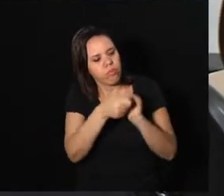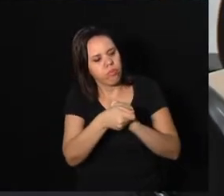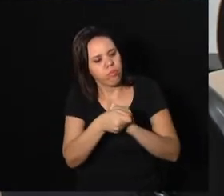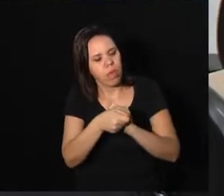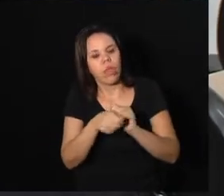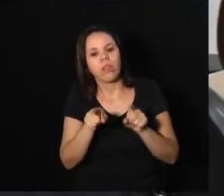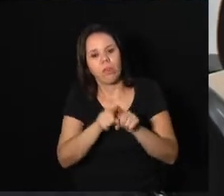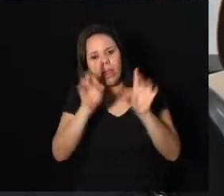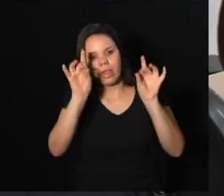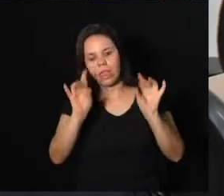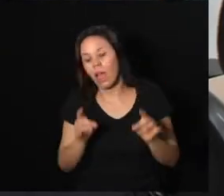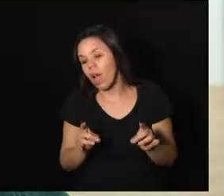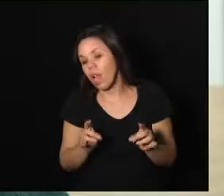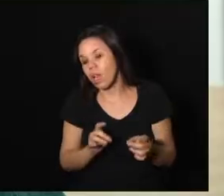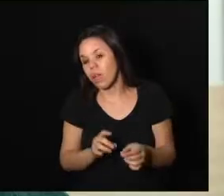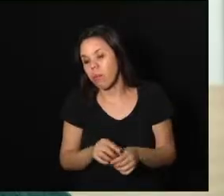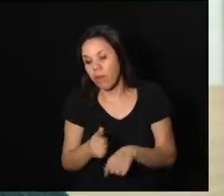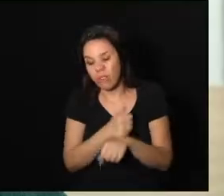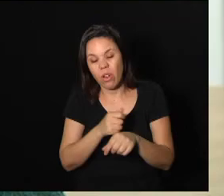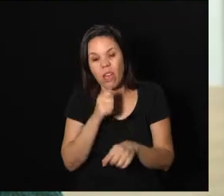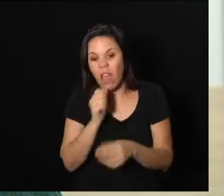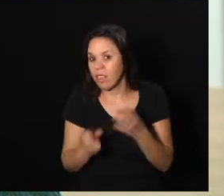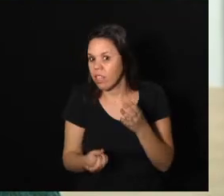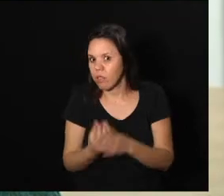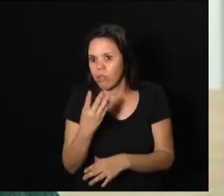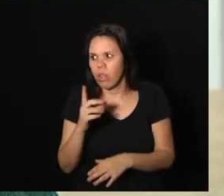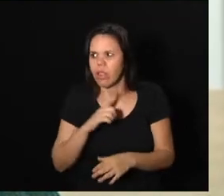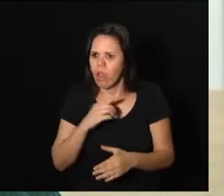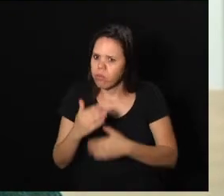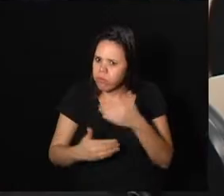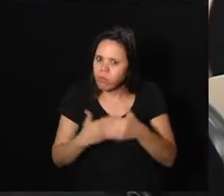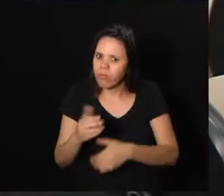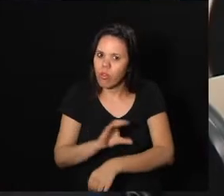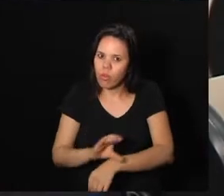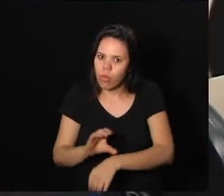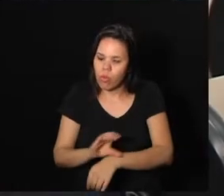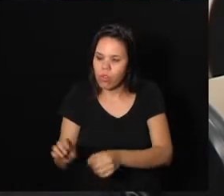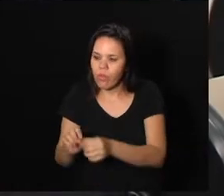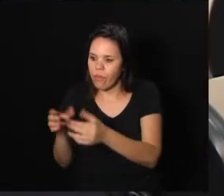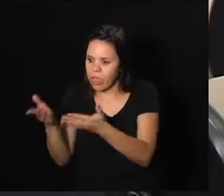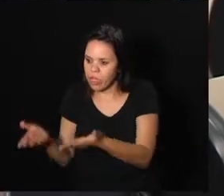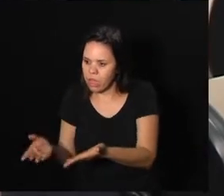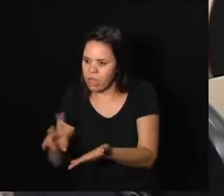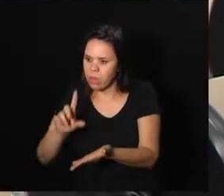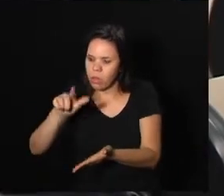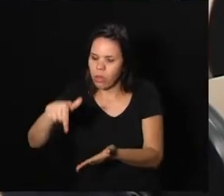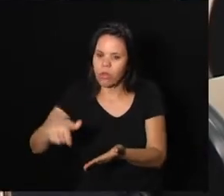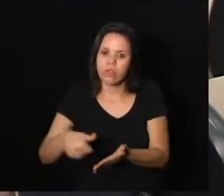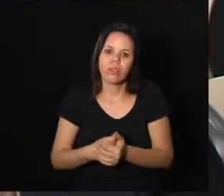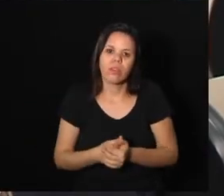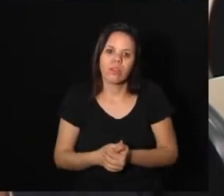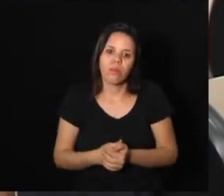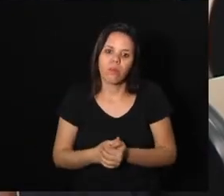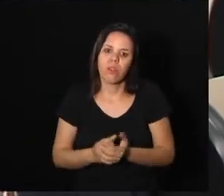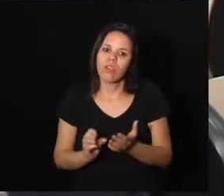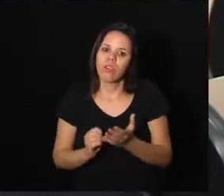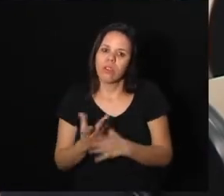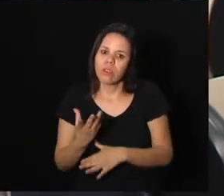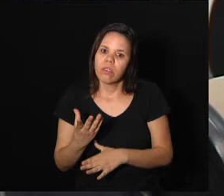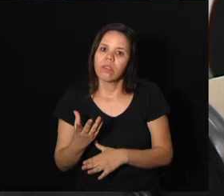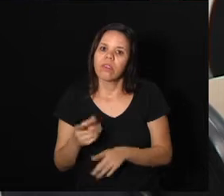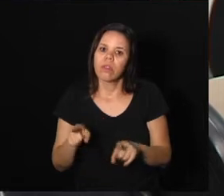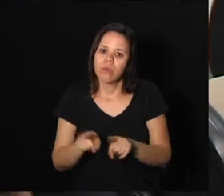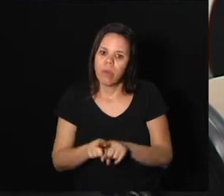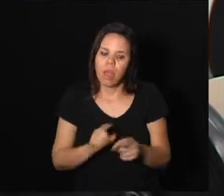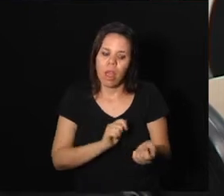que vão surgir que não surgiram ainda. Então tem cursos que muitos vão acabar fazendo e muito provavelmente vai ter que ter